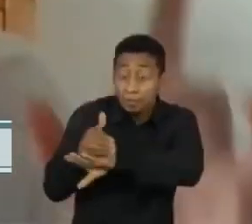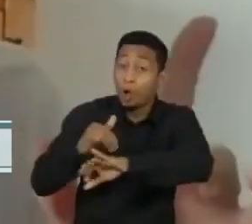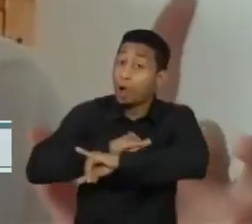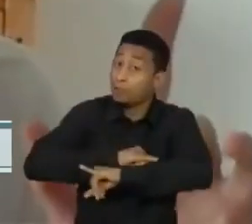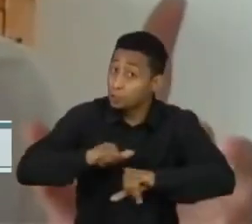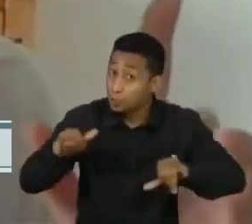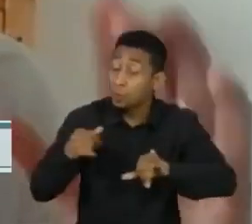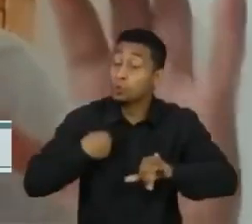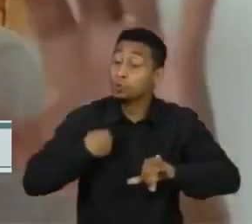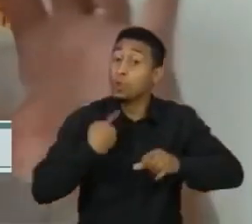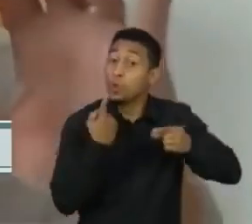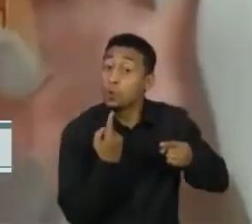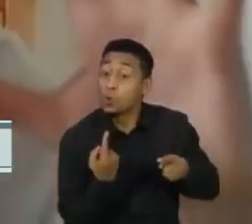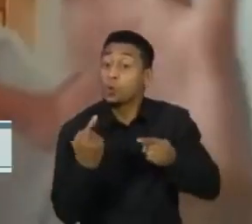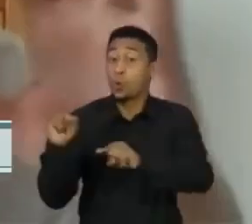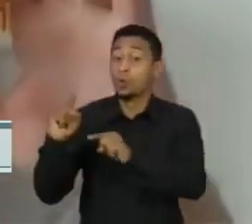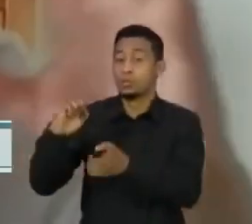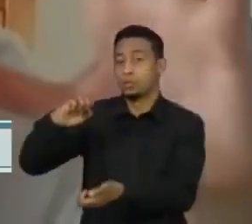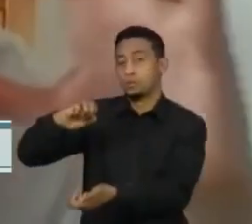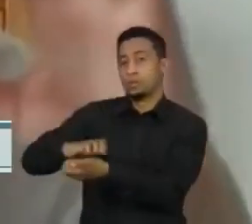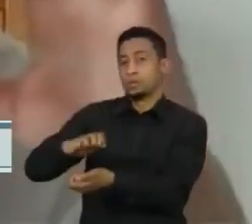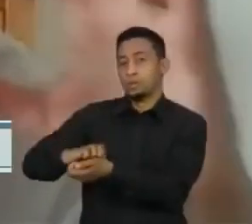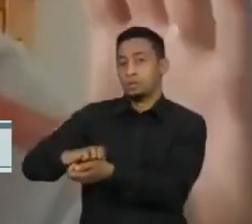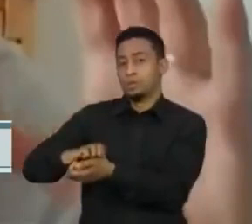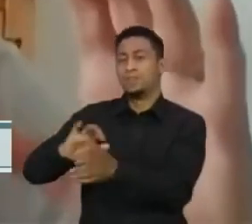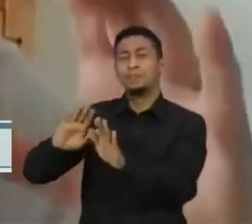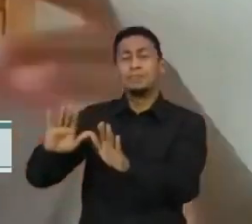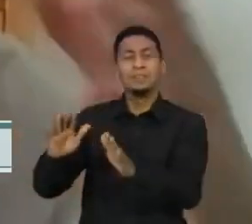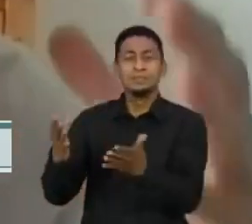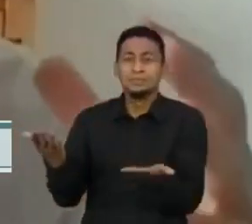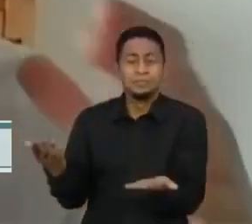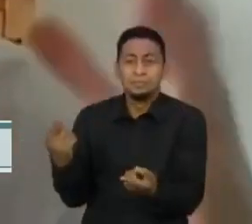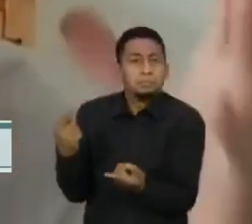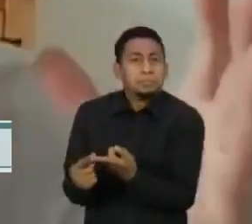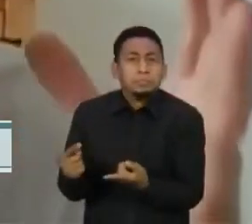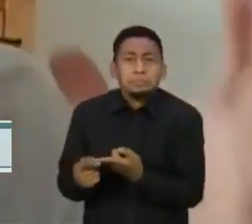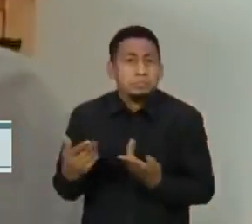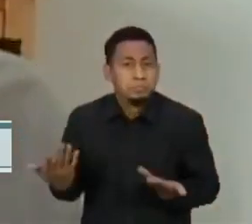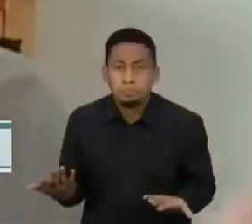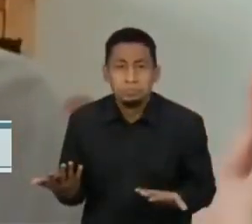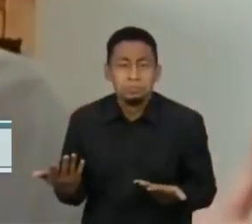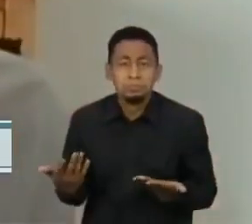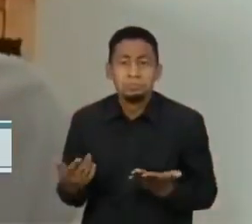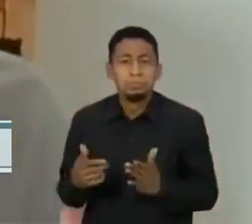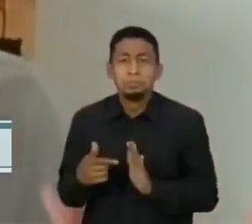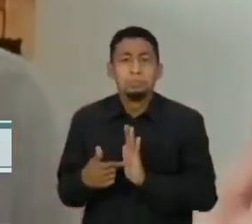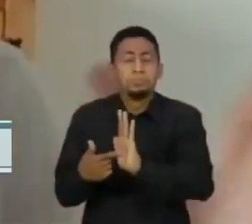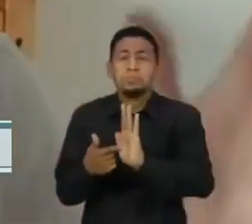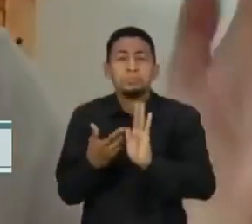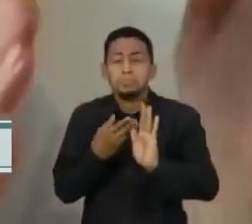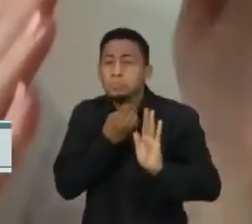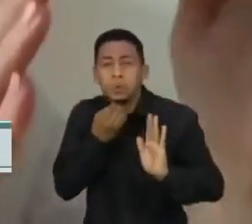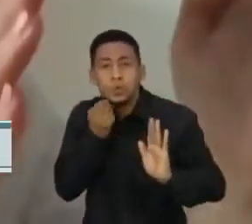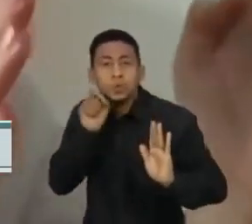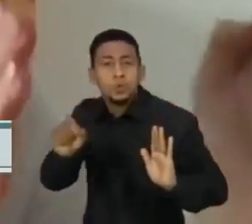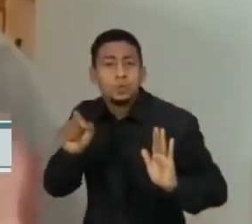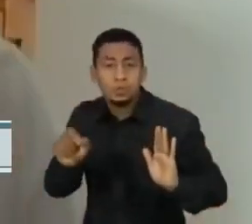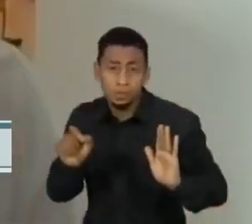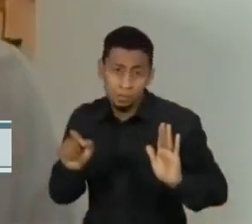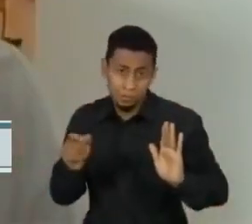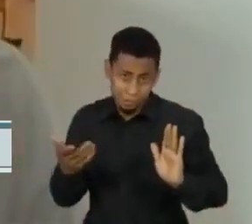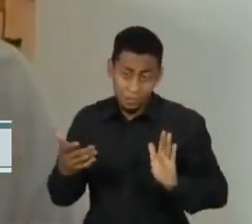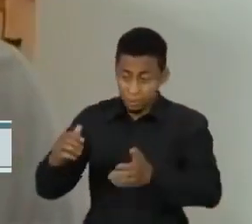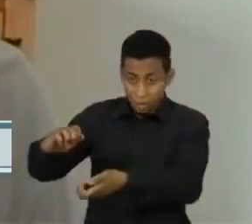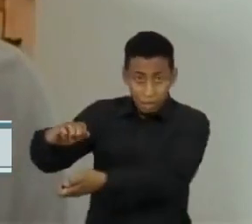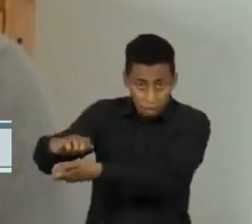contra o STF, sem exatamente conseguir modular a forma e o modelo disso acontecer. É uma instituição,